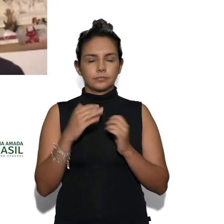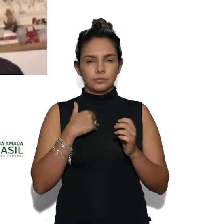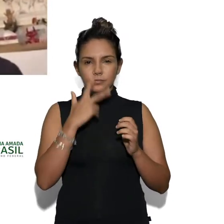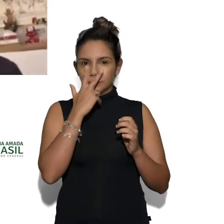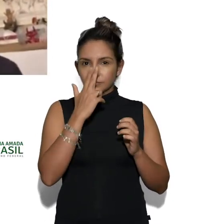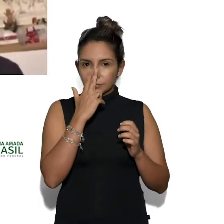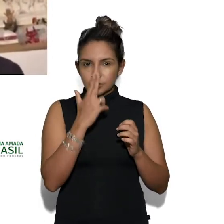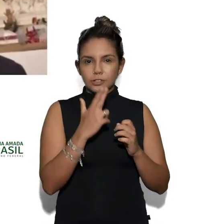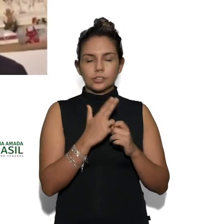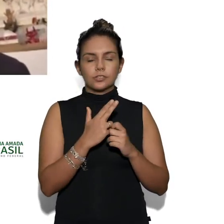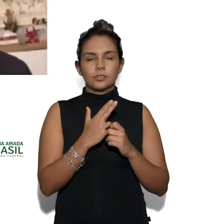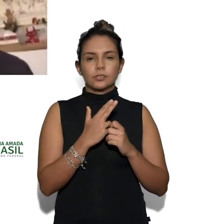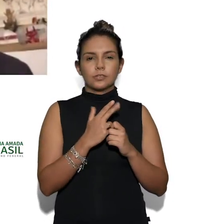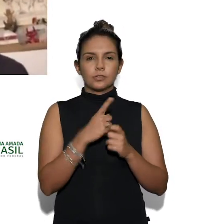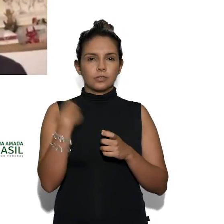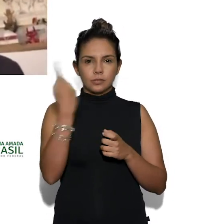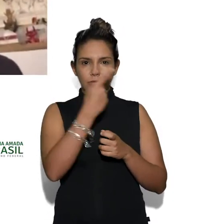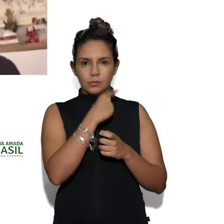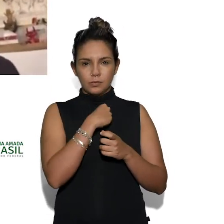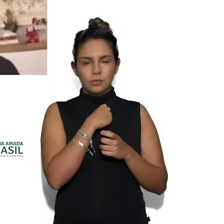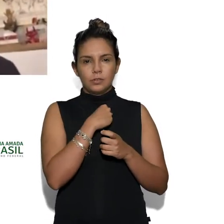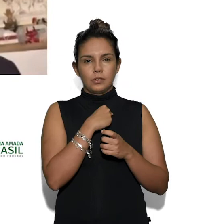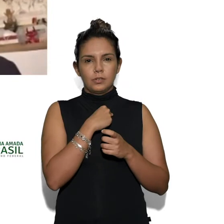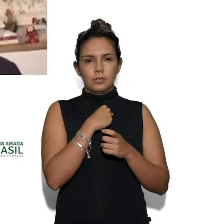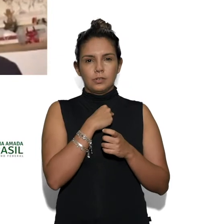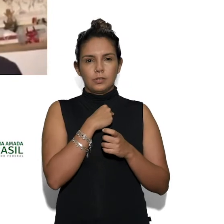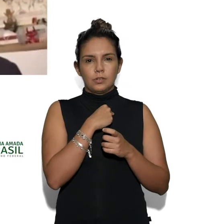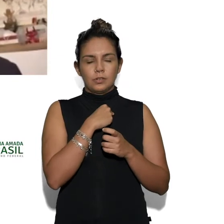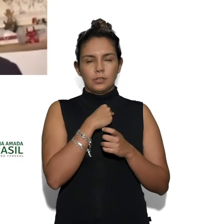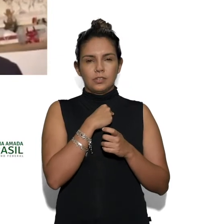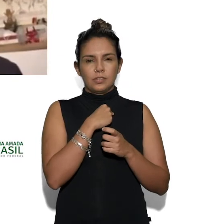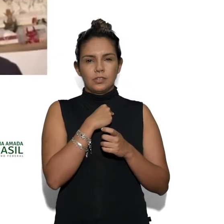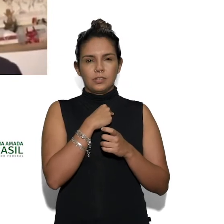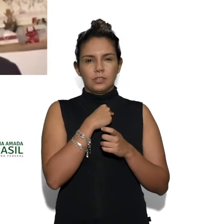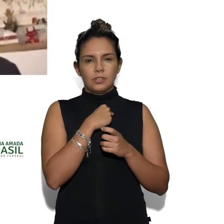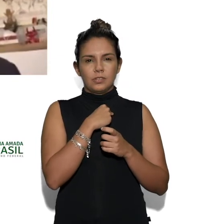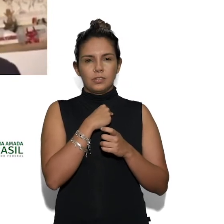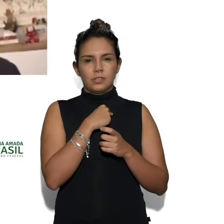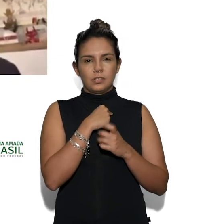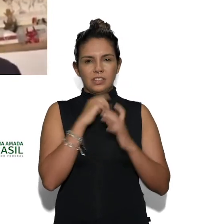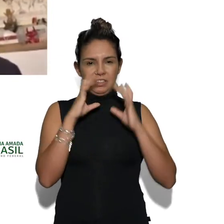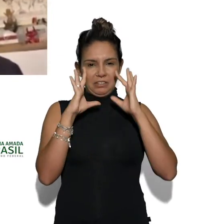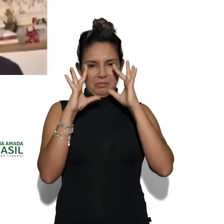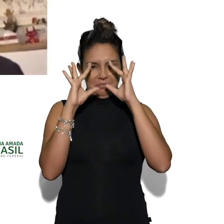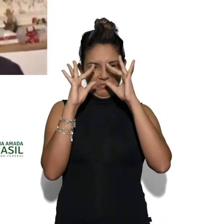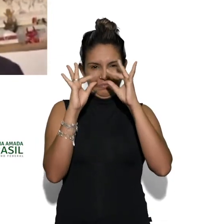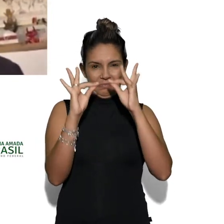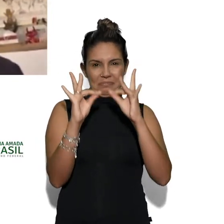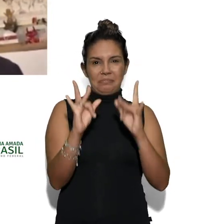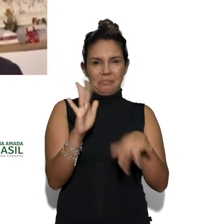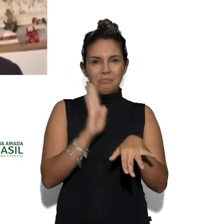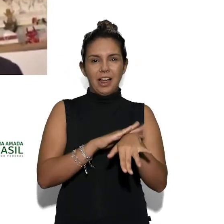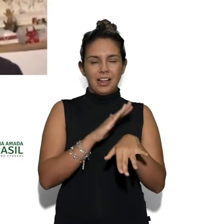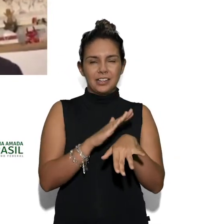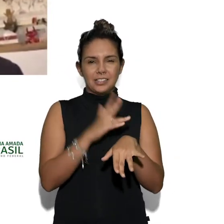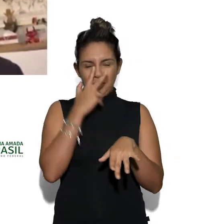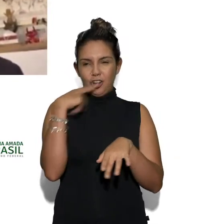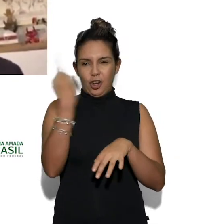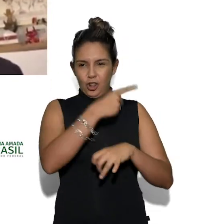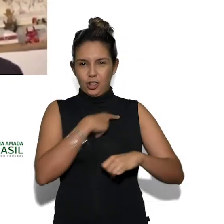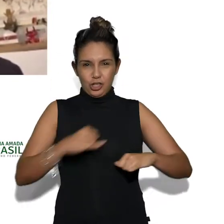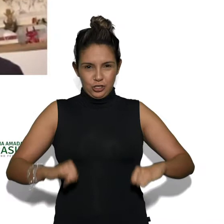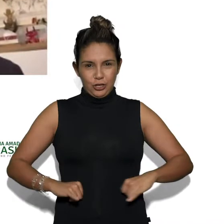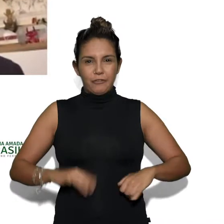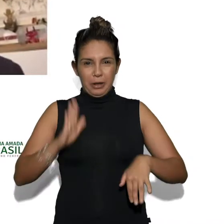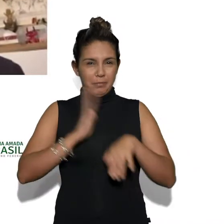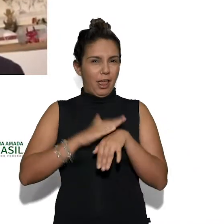até que nós sucumbiríamos mais com a pandemia. Eu acho que no meio